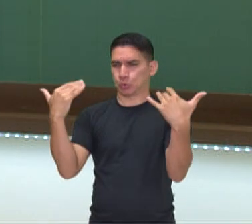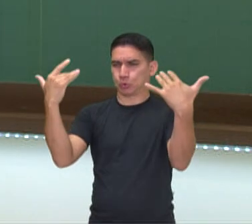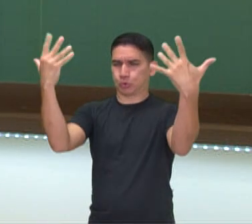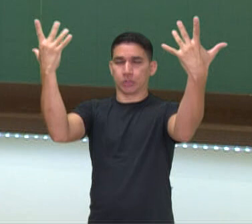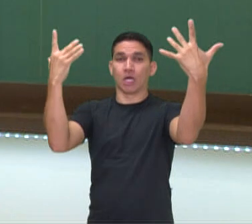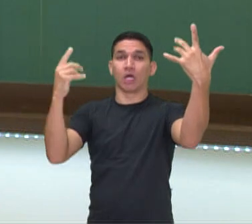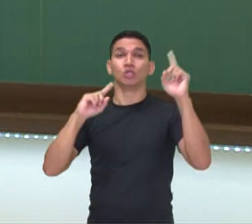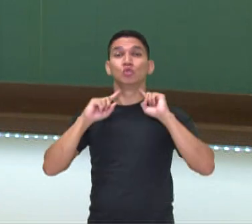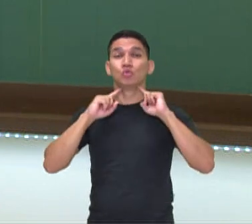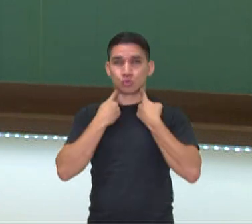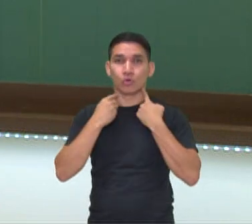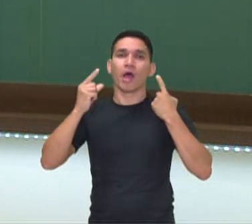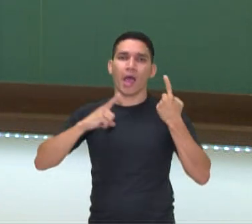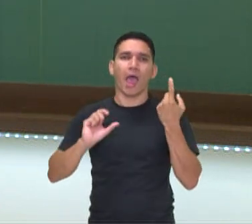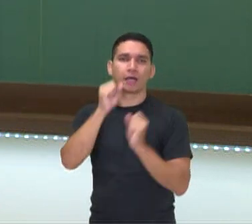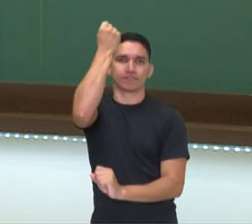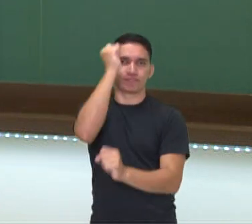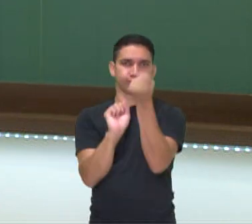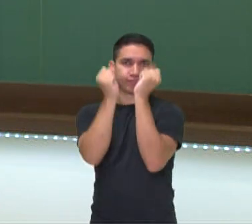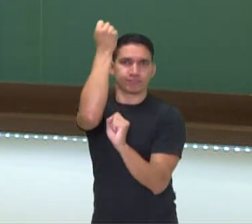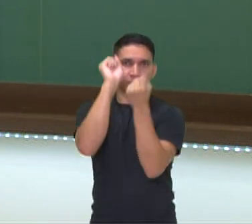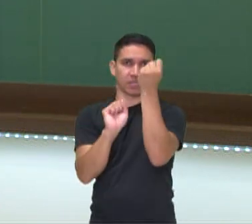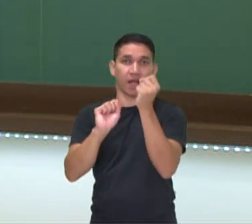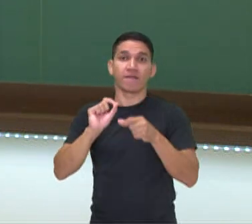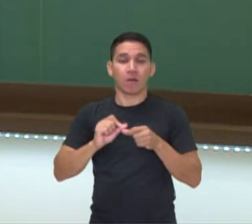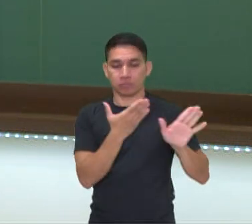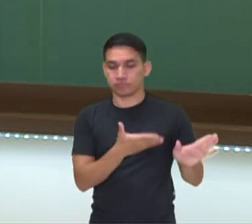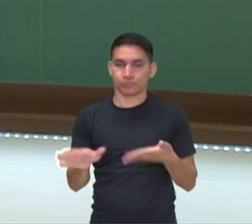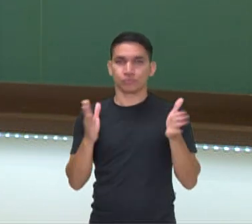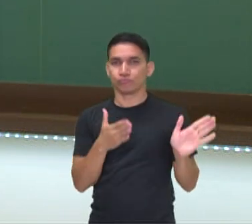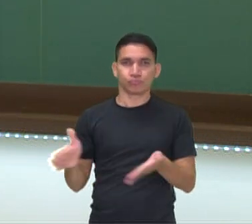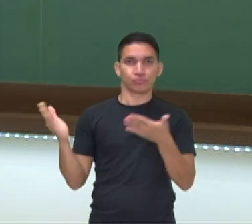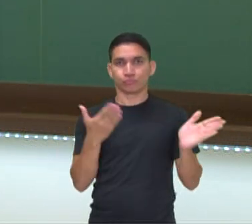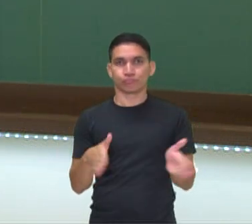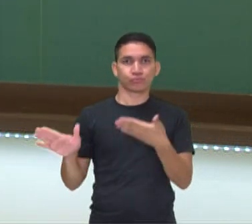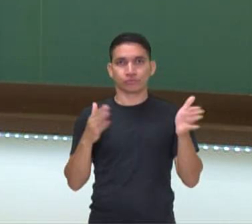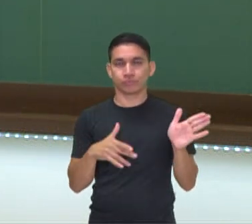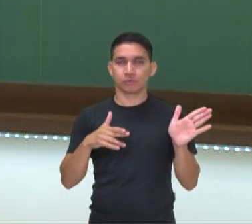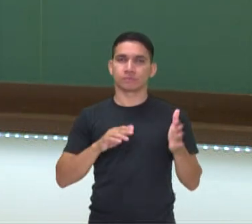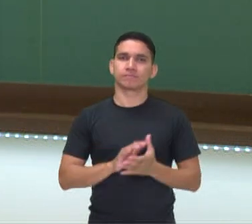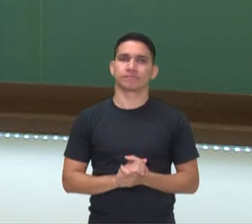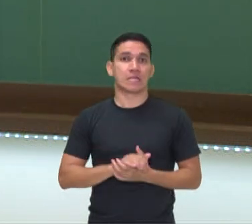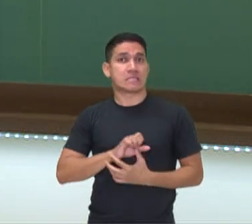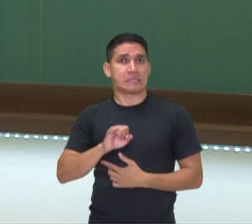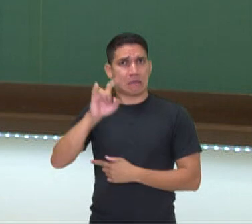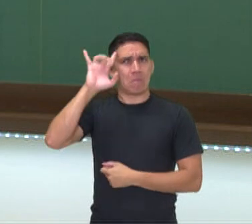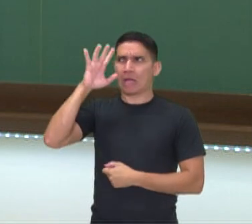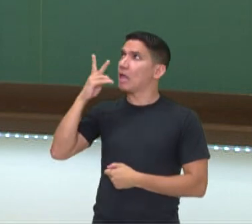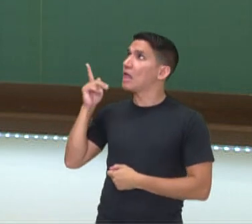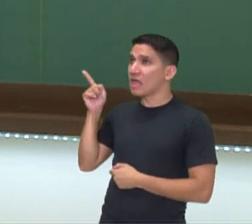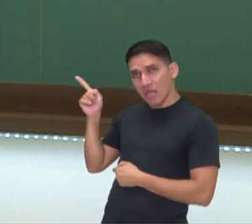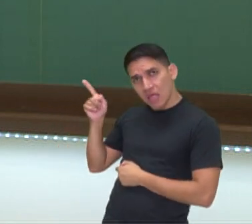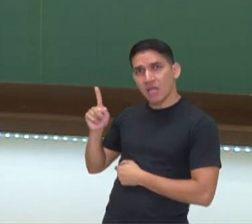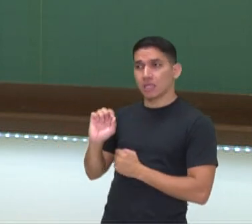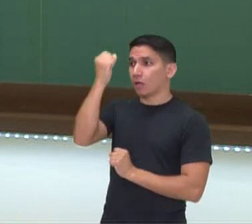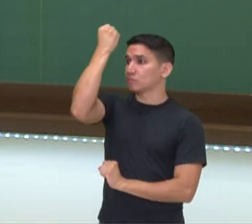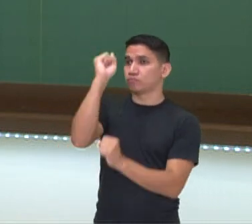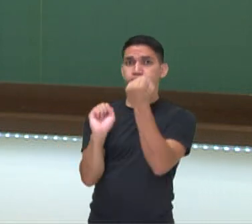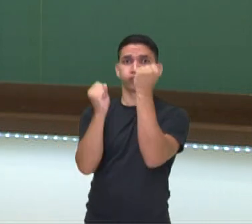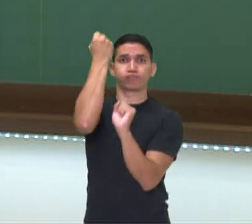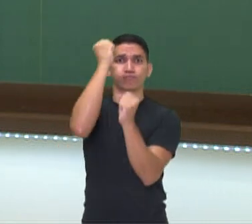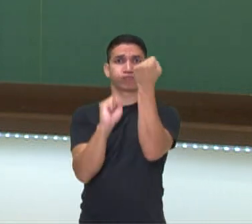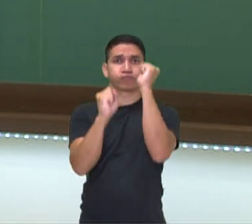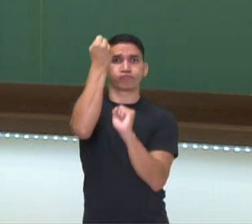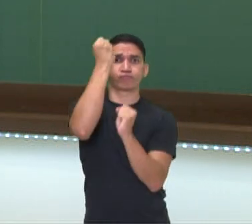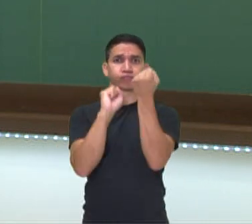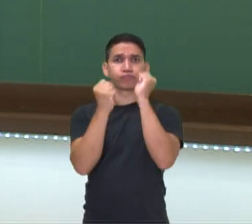Ali uma fábrica, uma indústria que está produzindo. Então, se a gente pensar nessa fábrica, nessa indústria ali